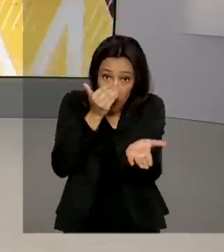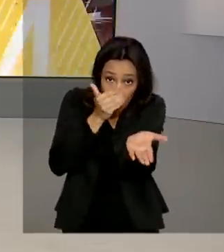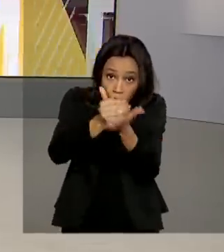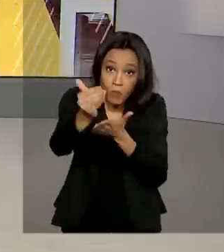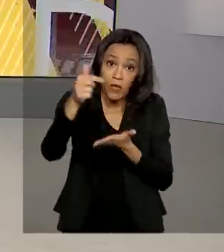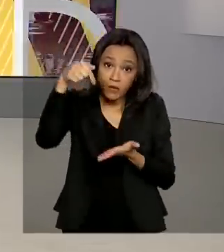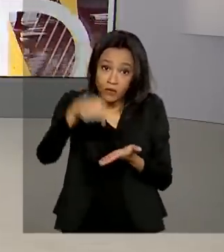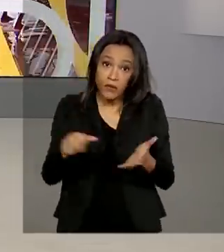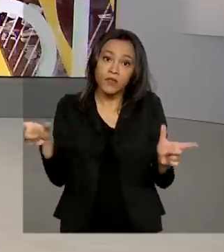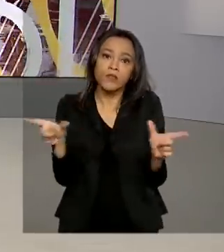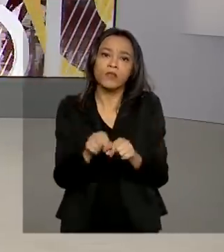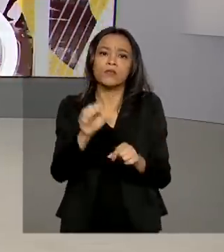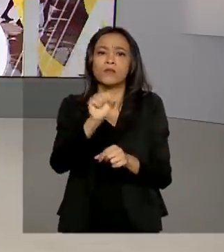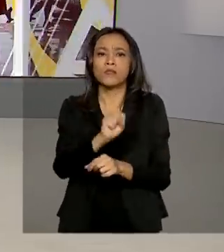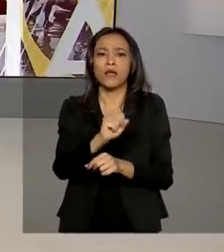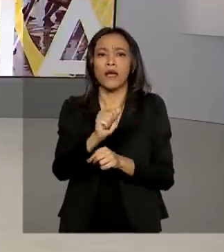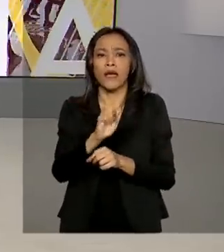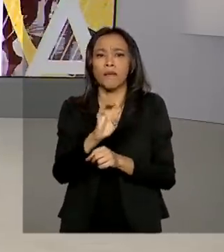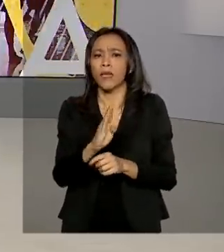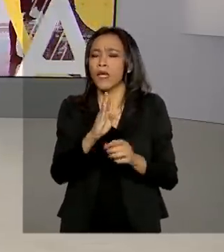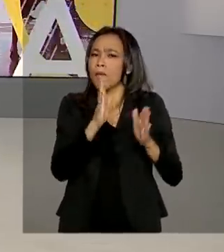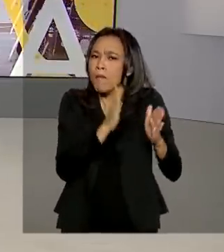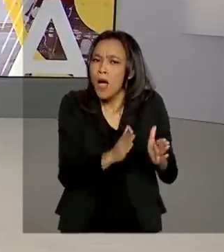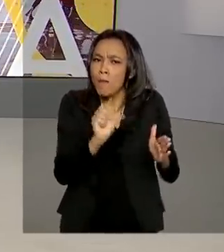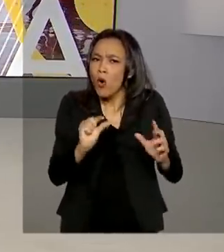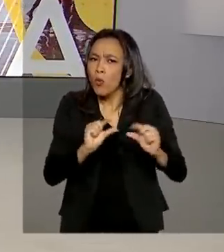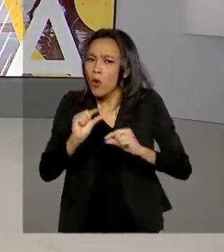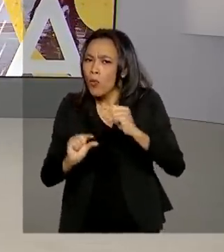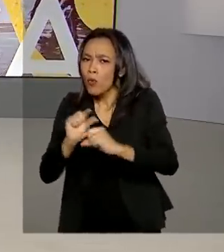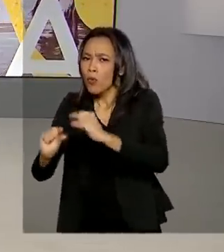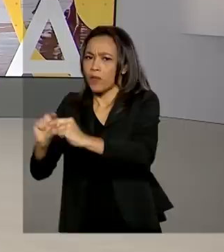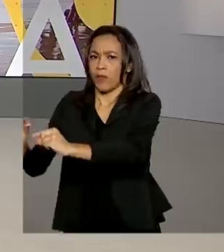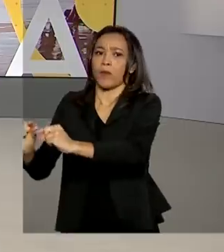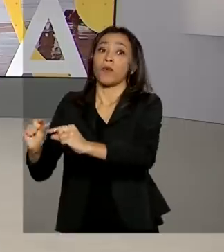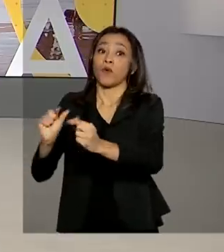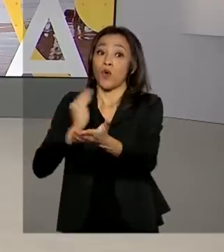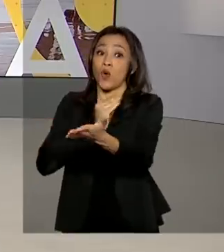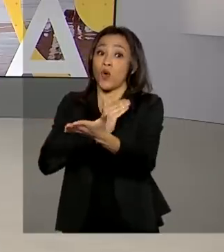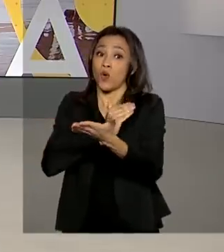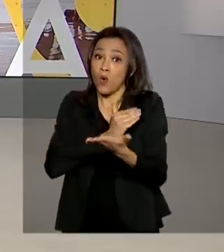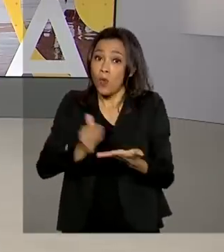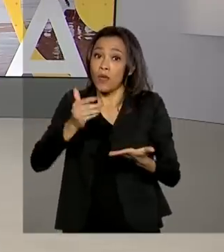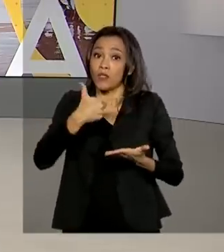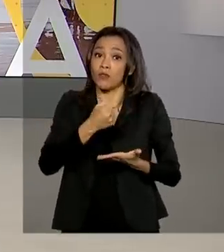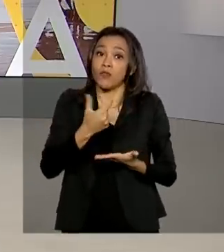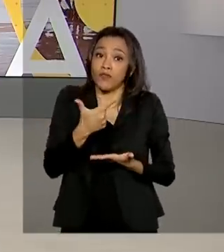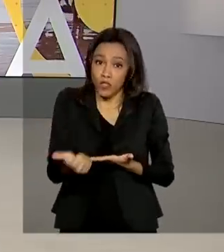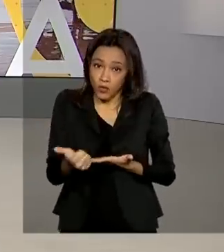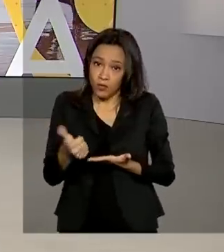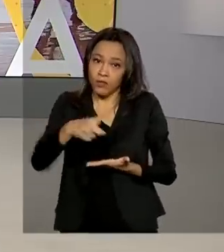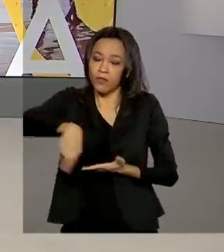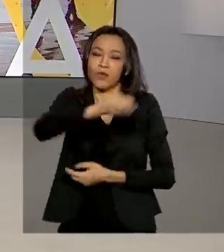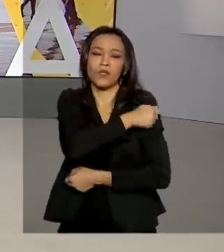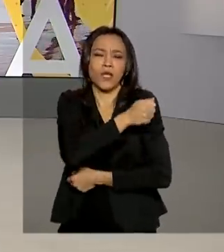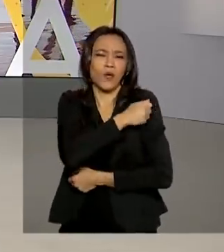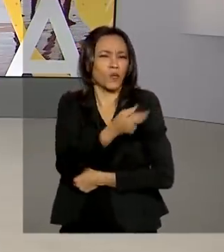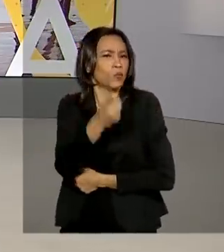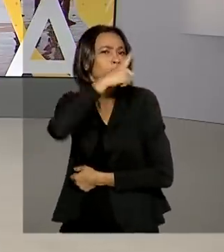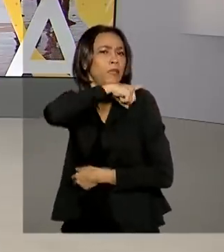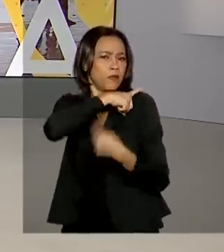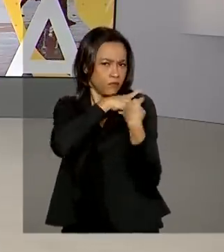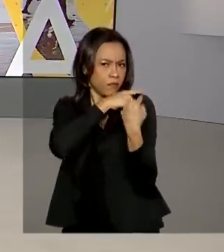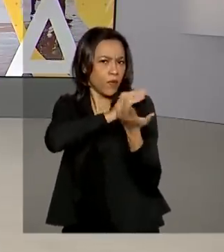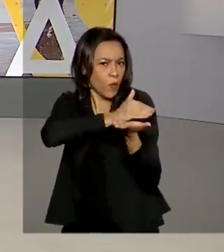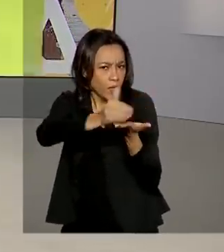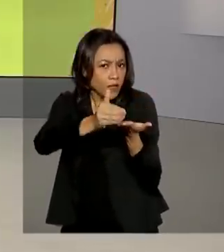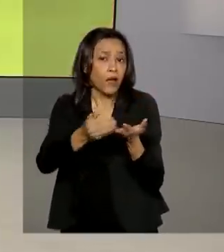novo SAEB será gradual e tem início no segundo semestre de 2021 com os alunos do primeiro ano do ensino médio. Vale lembrar que